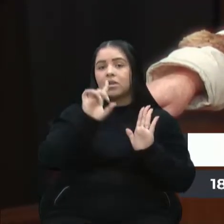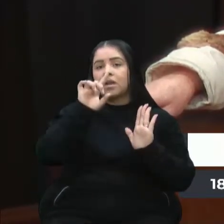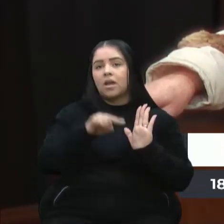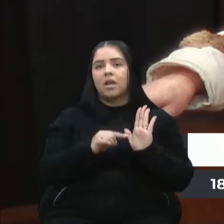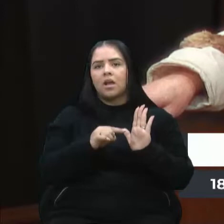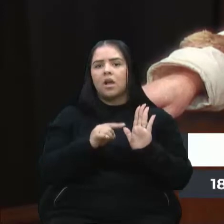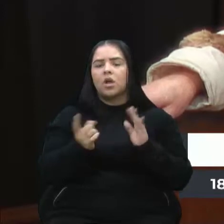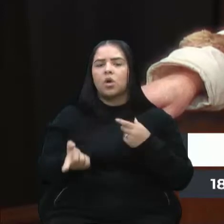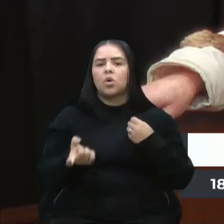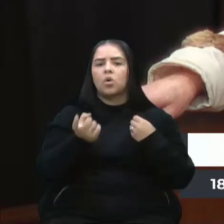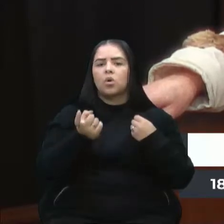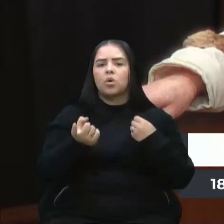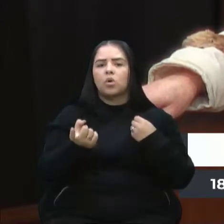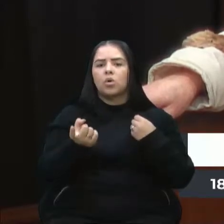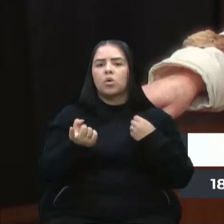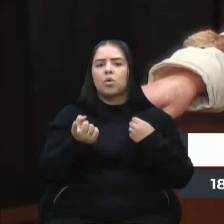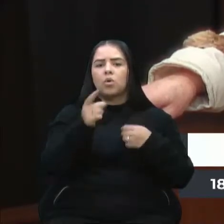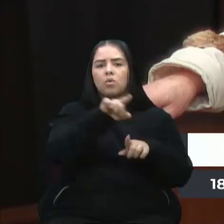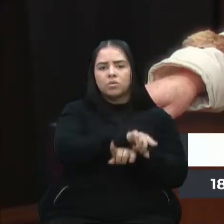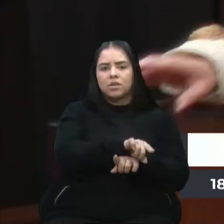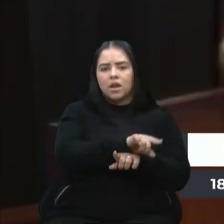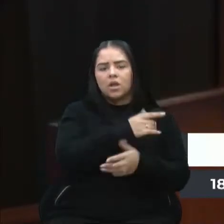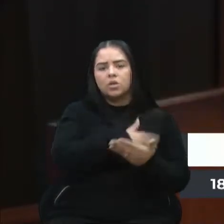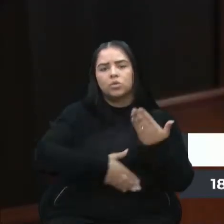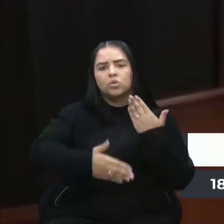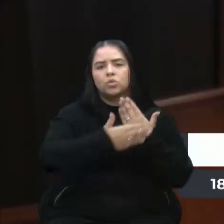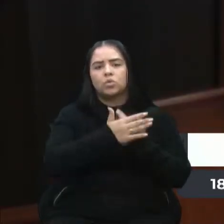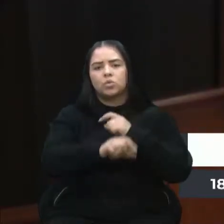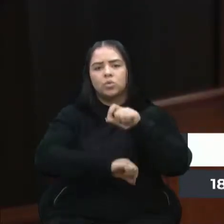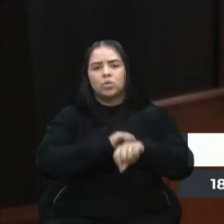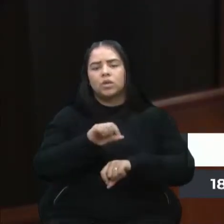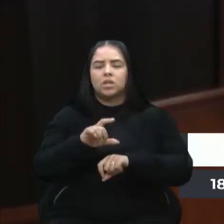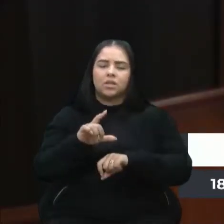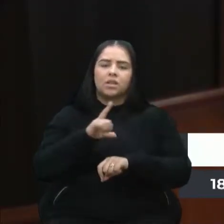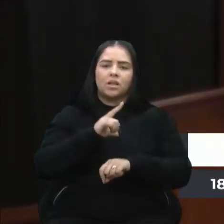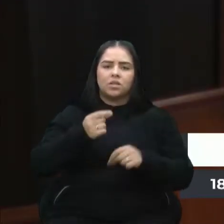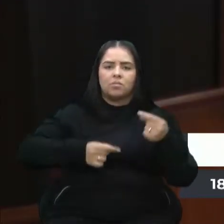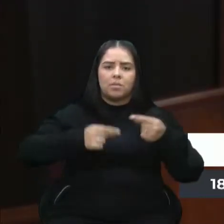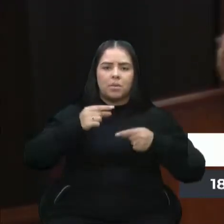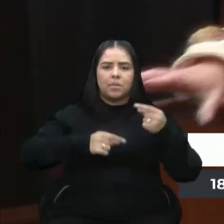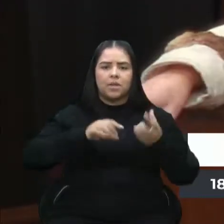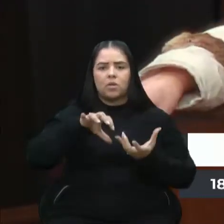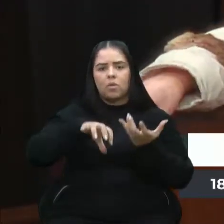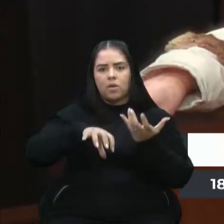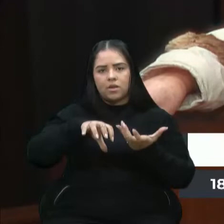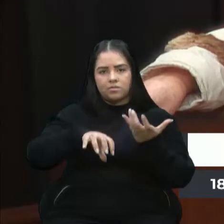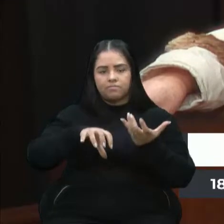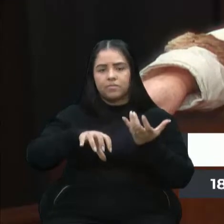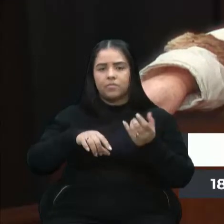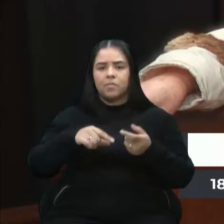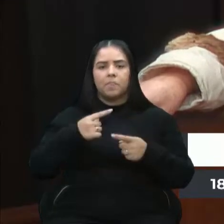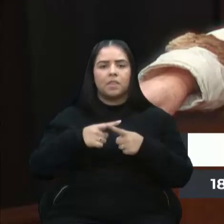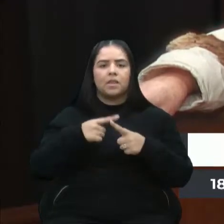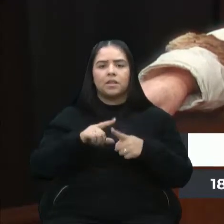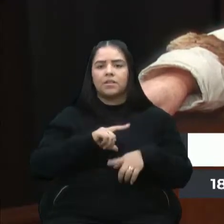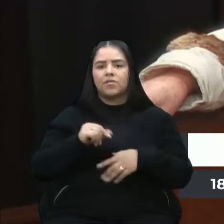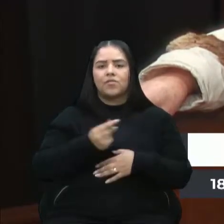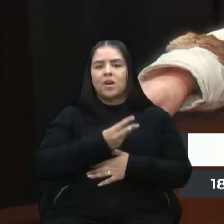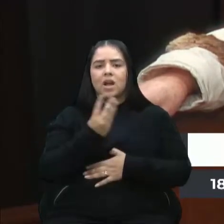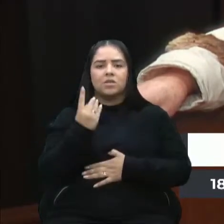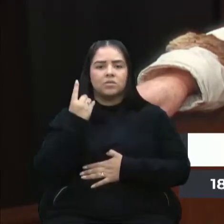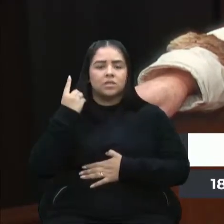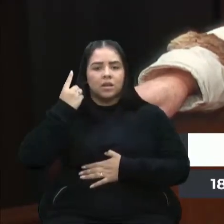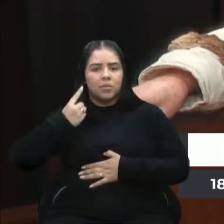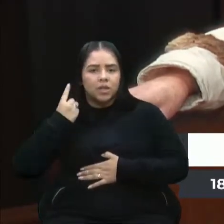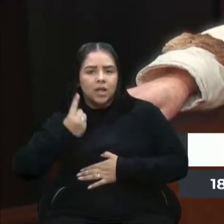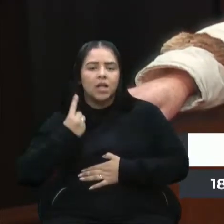de tudo o que estava sendo discutido há alguns anos no Congresso. Por vários deputados, como eu